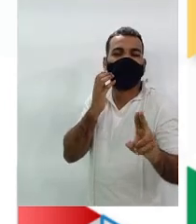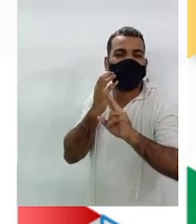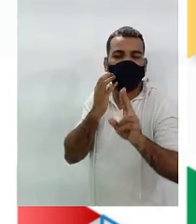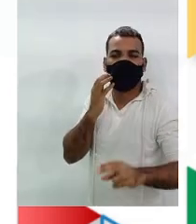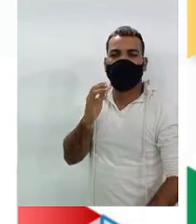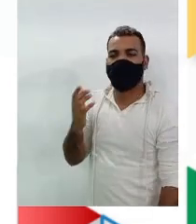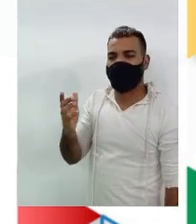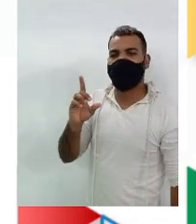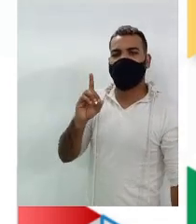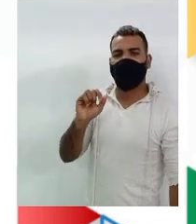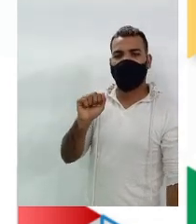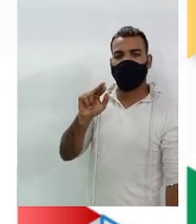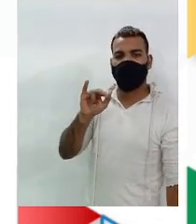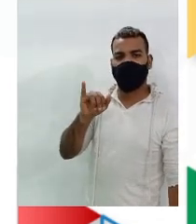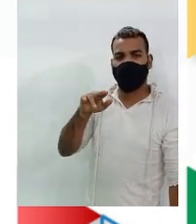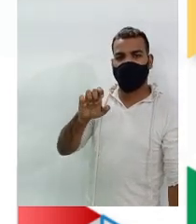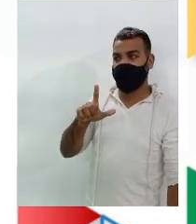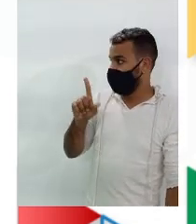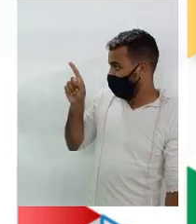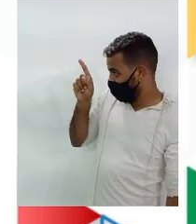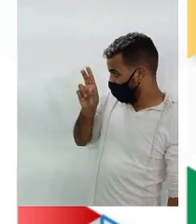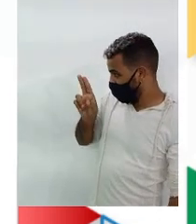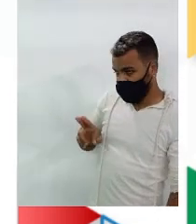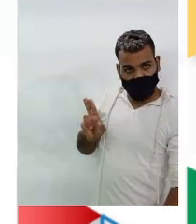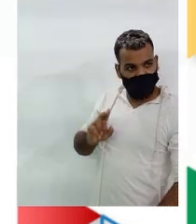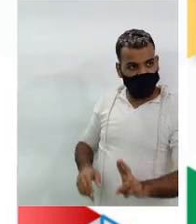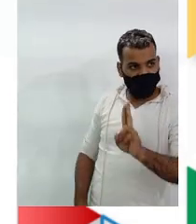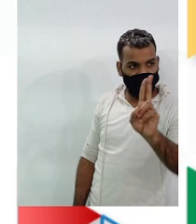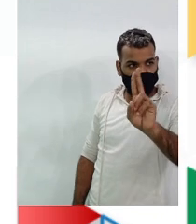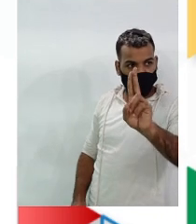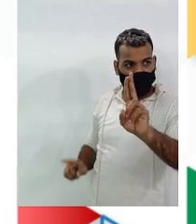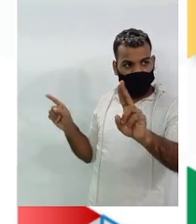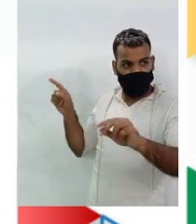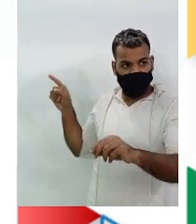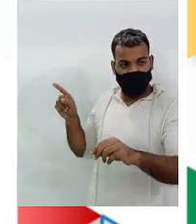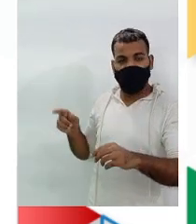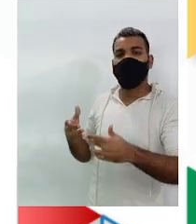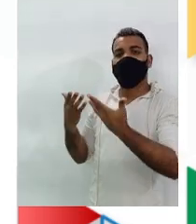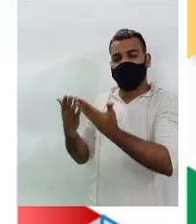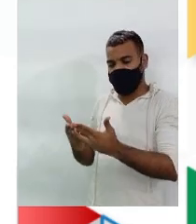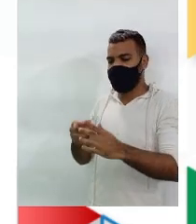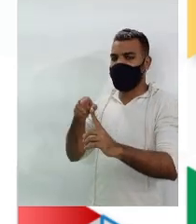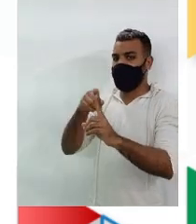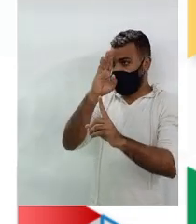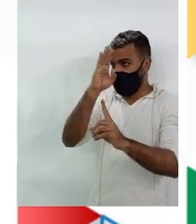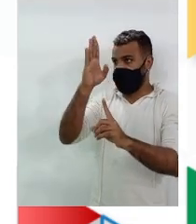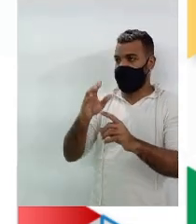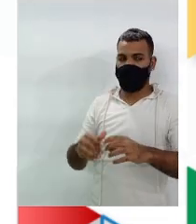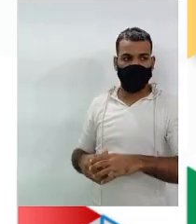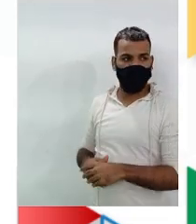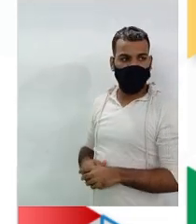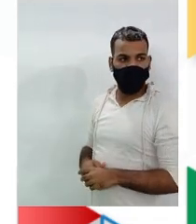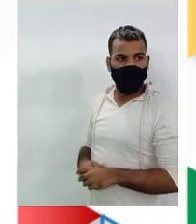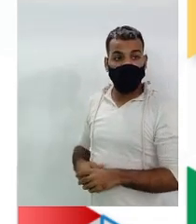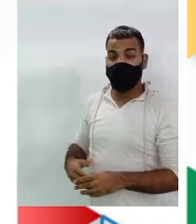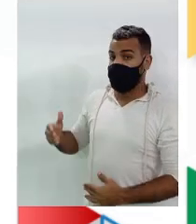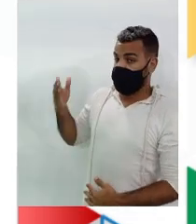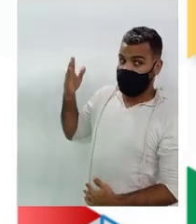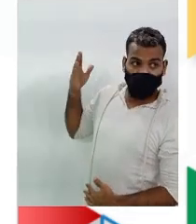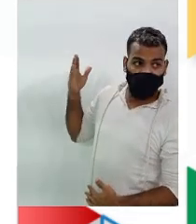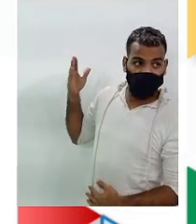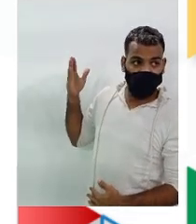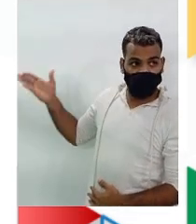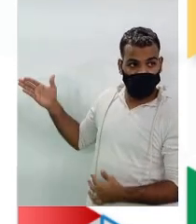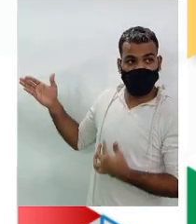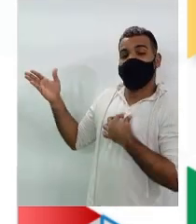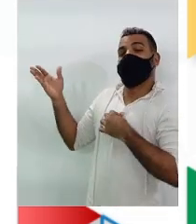Edwin Daniel. Ele é justamente, esse garoto, ele é o personagem principal. É aquele justamente